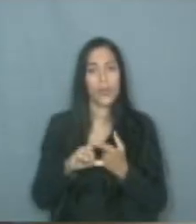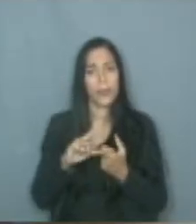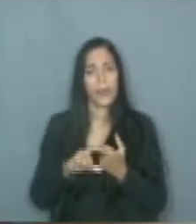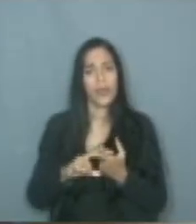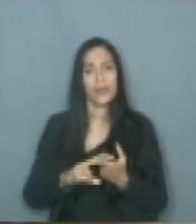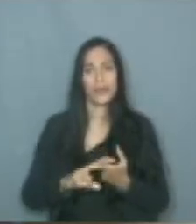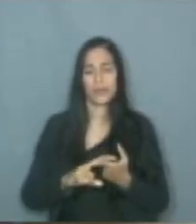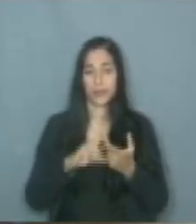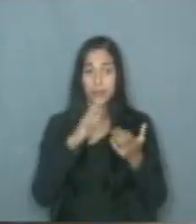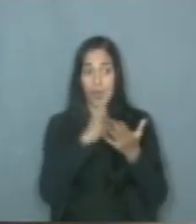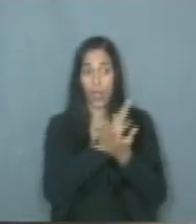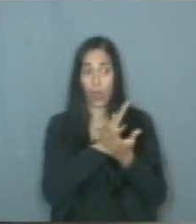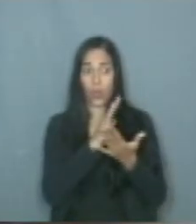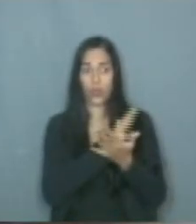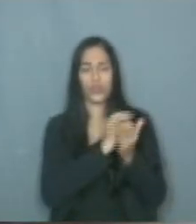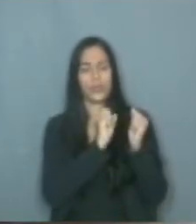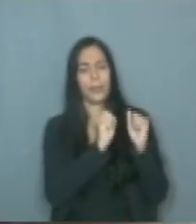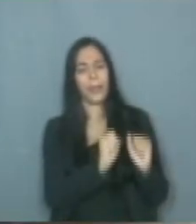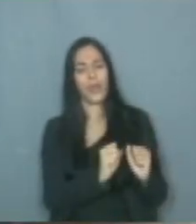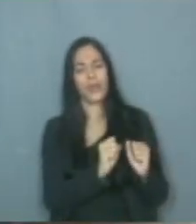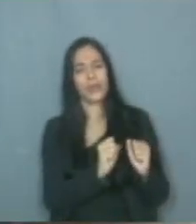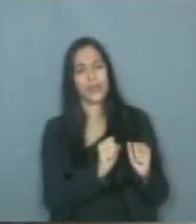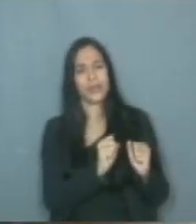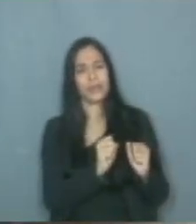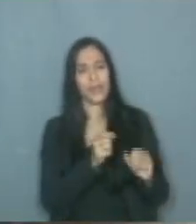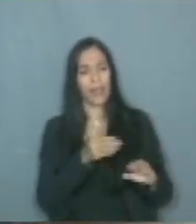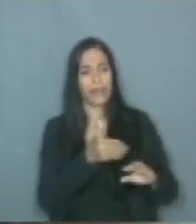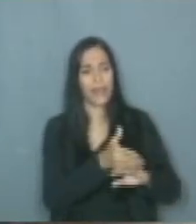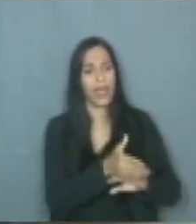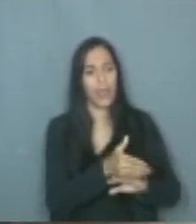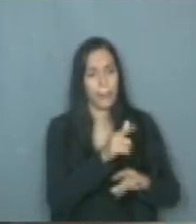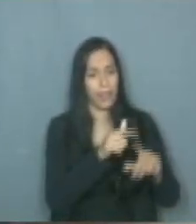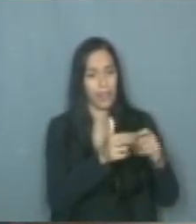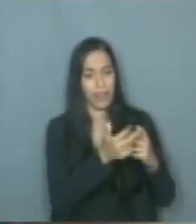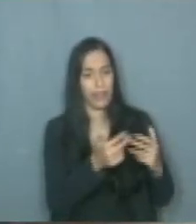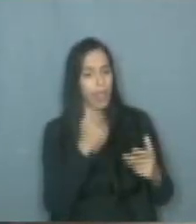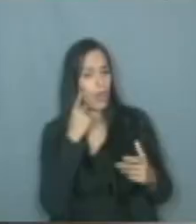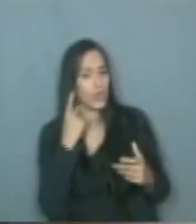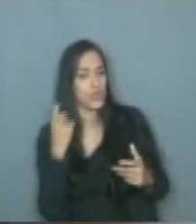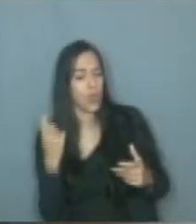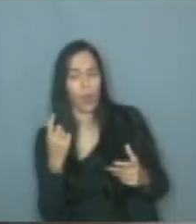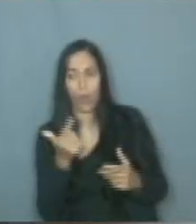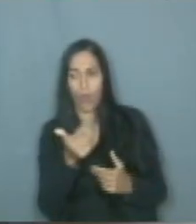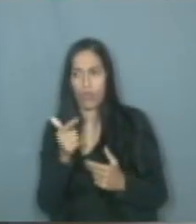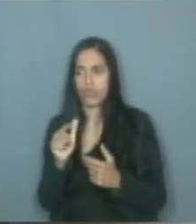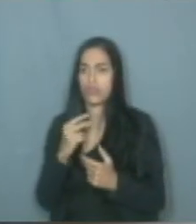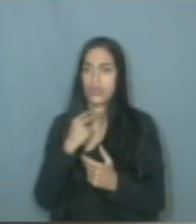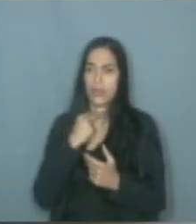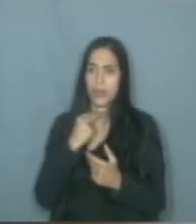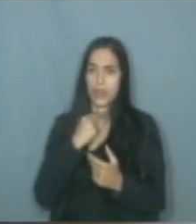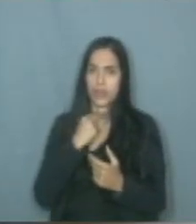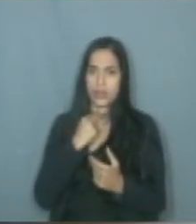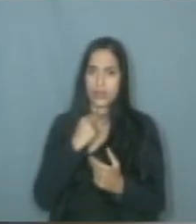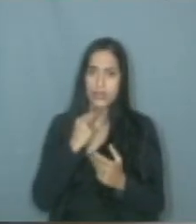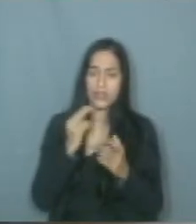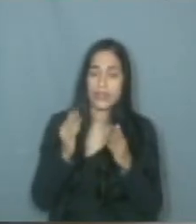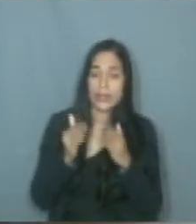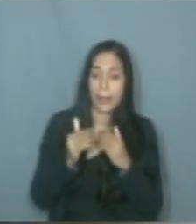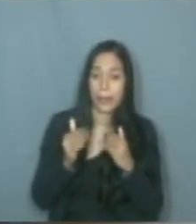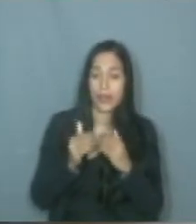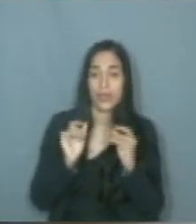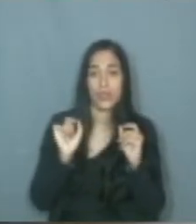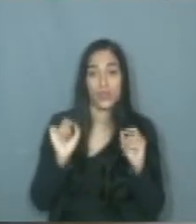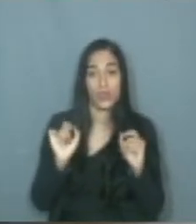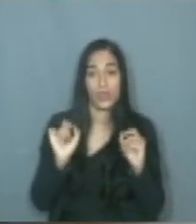Então, alguns podem entrar com equipamento de som, outros não podem. Então, o que é que se está pedindo? Um